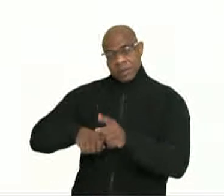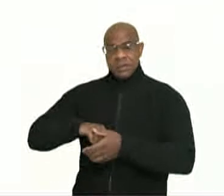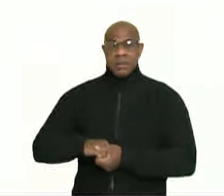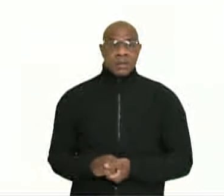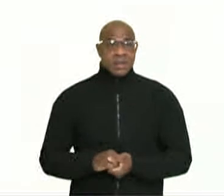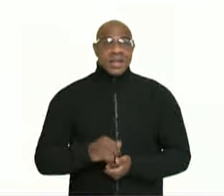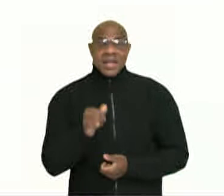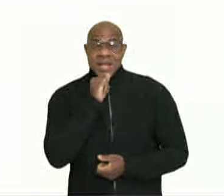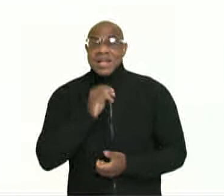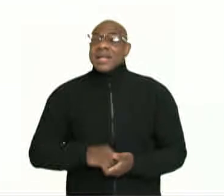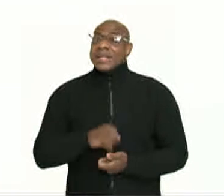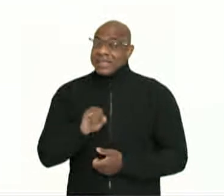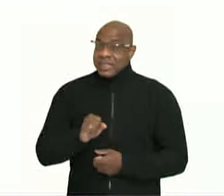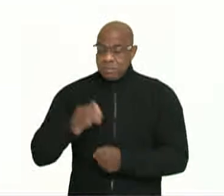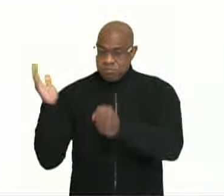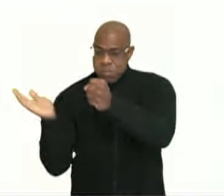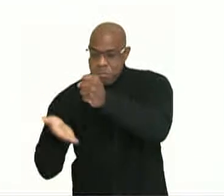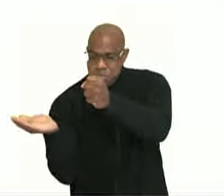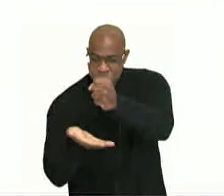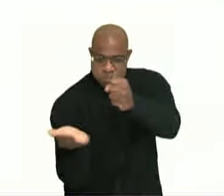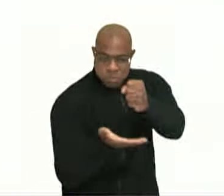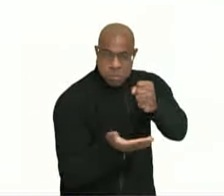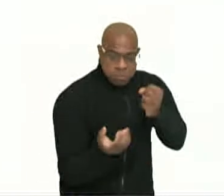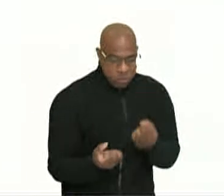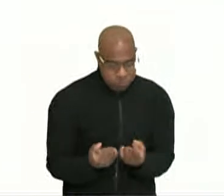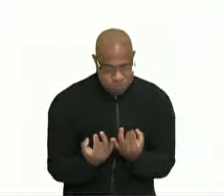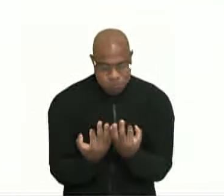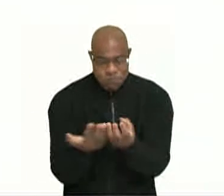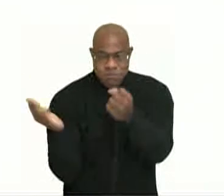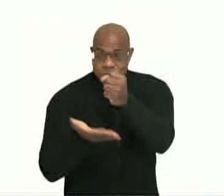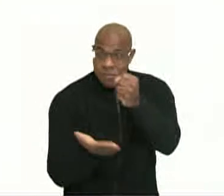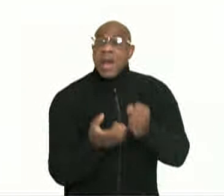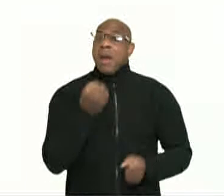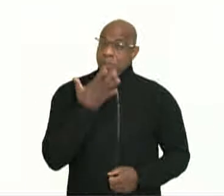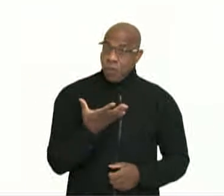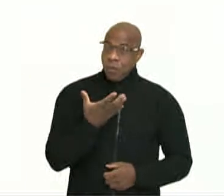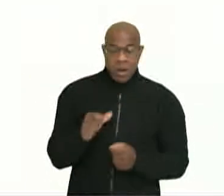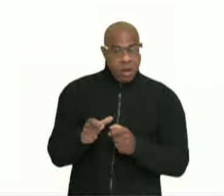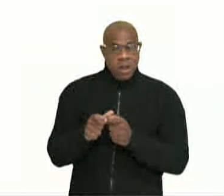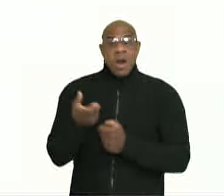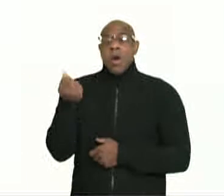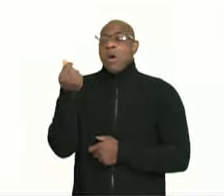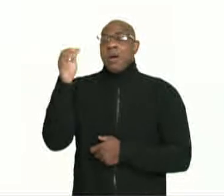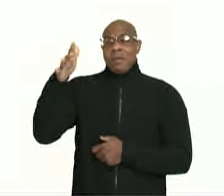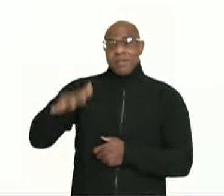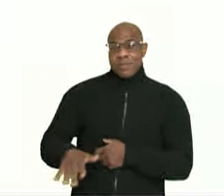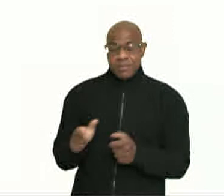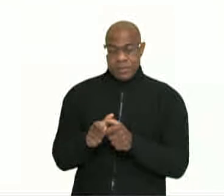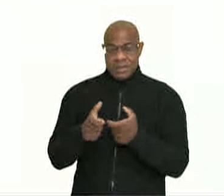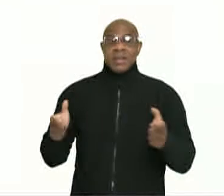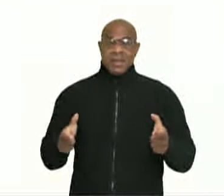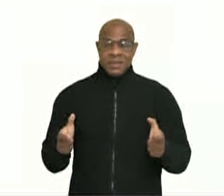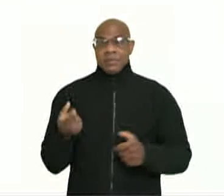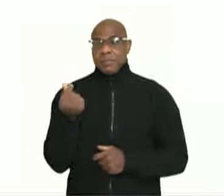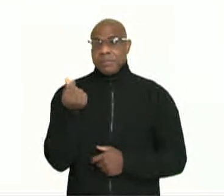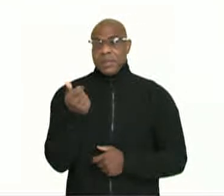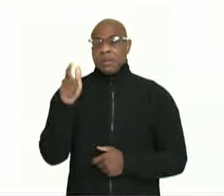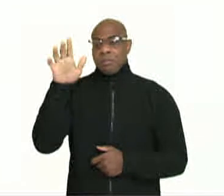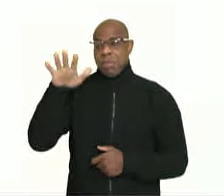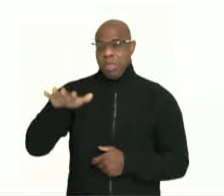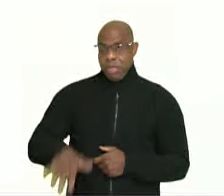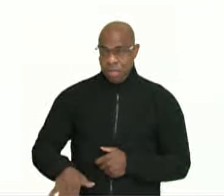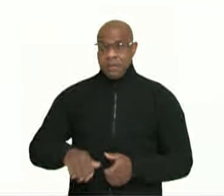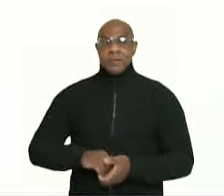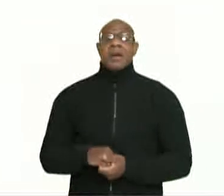a safra é boa, a oferta no mercado cresce e o que acontece com o preço? Tende a cair. Então,